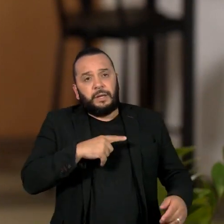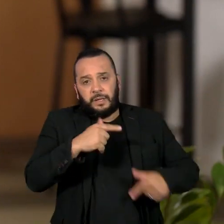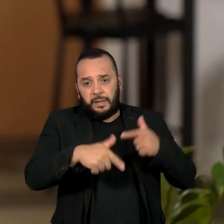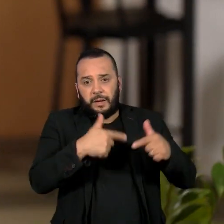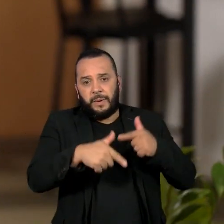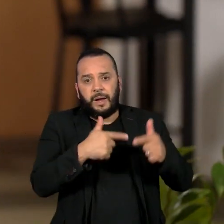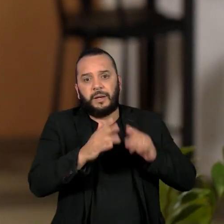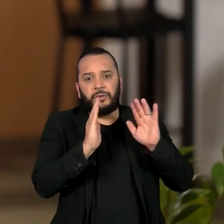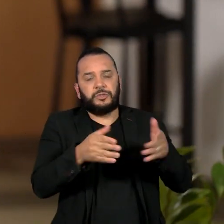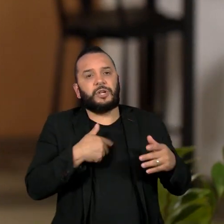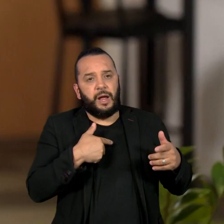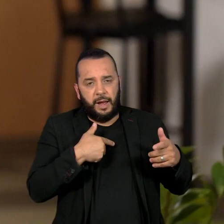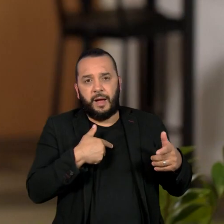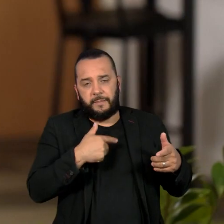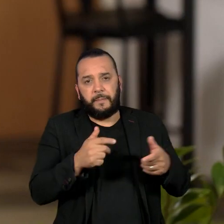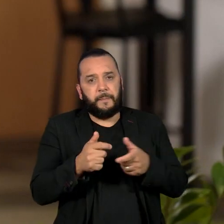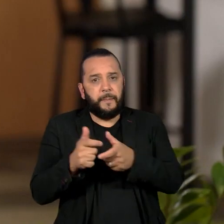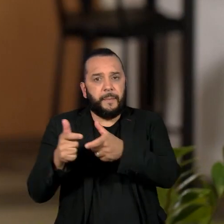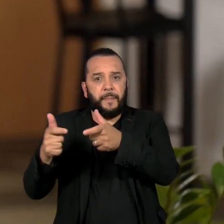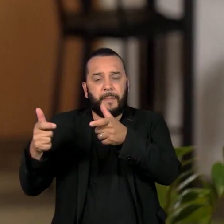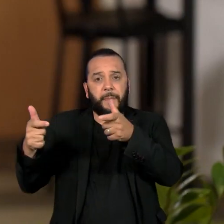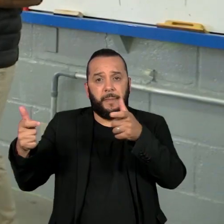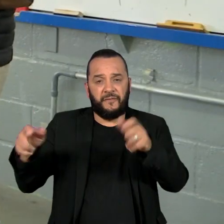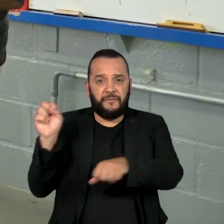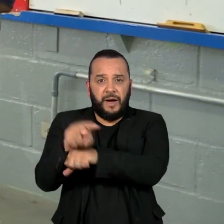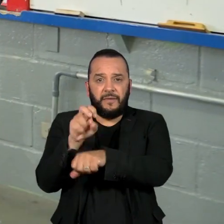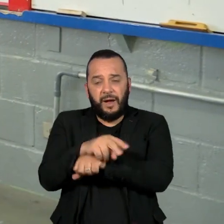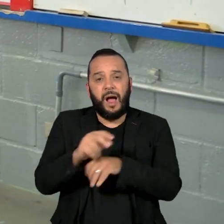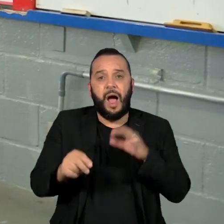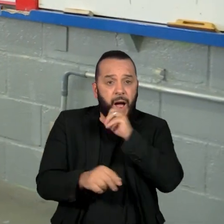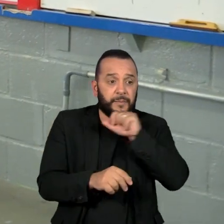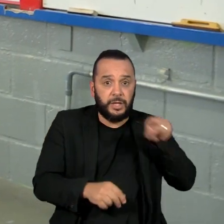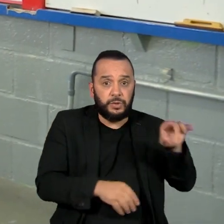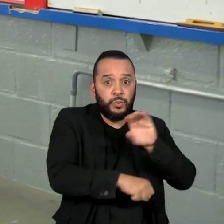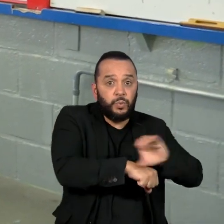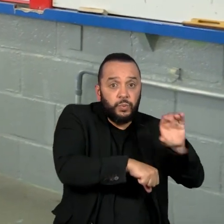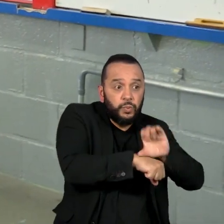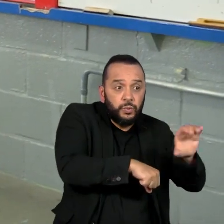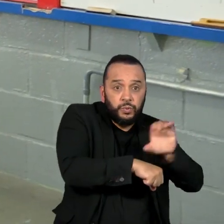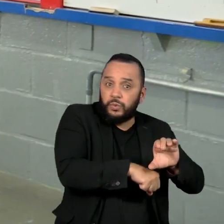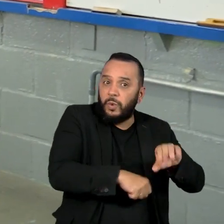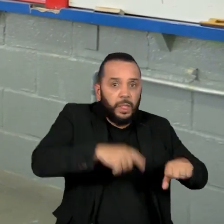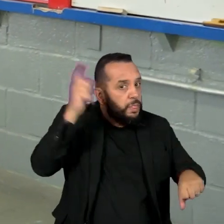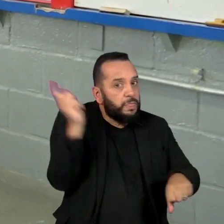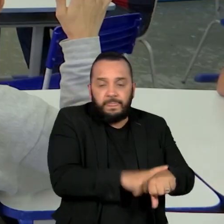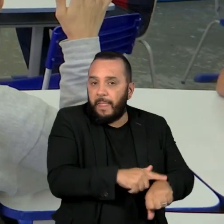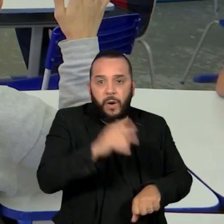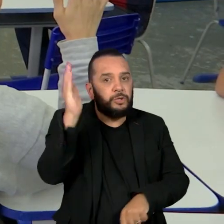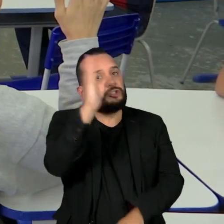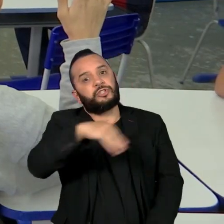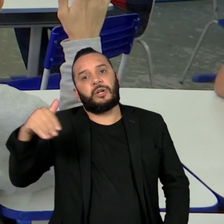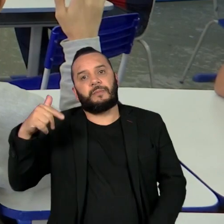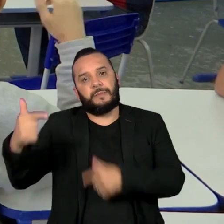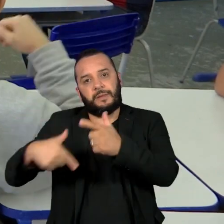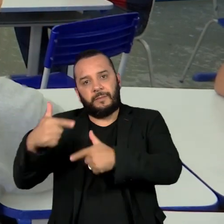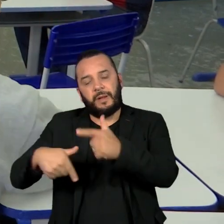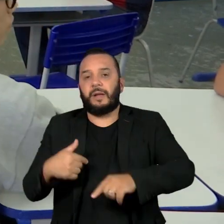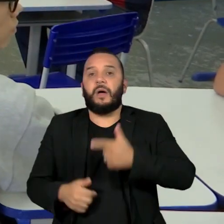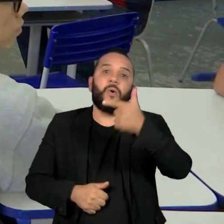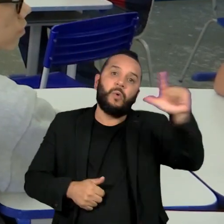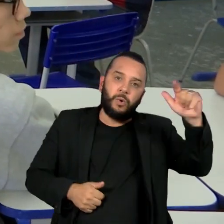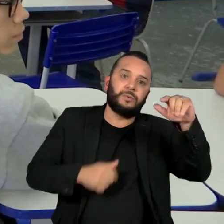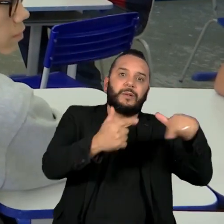alunos começam fazendo curso, mas logo eles são chamados para trabalhar, depois para outro